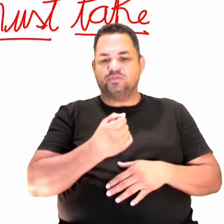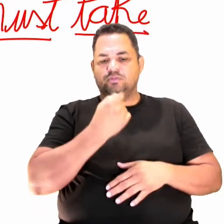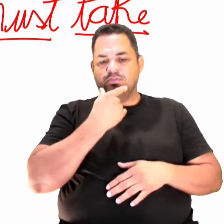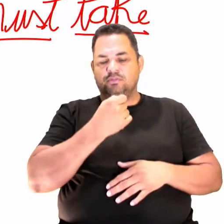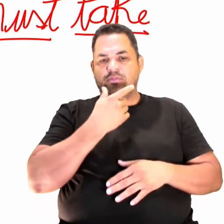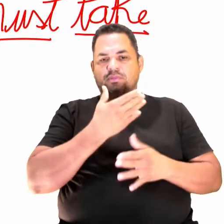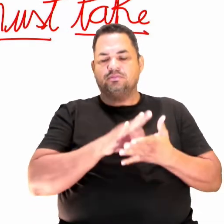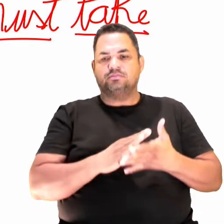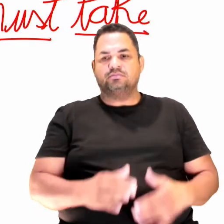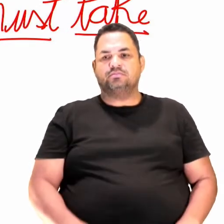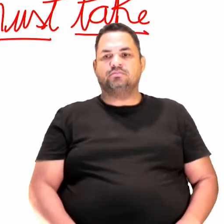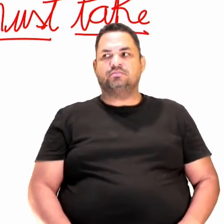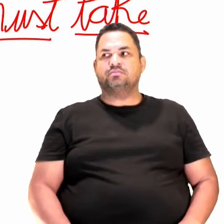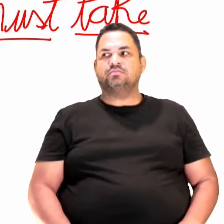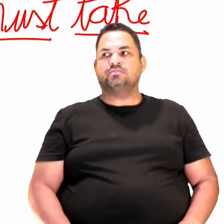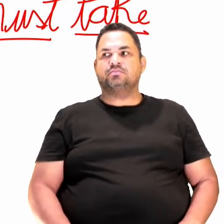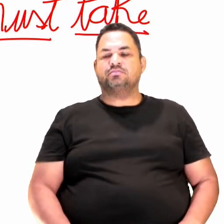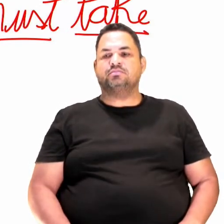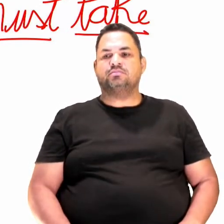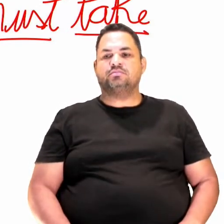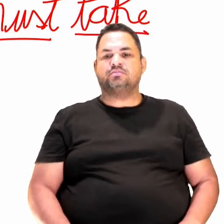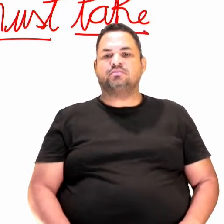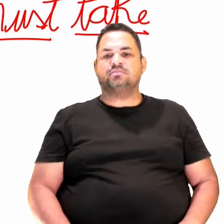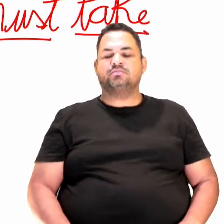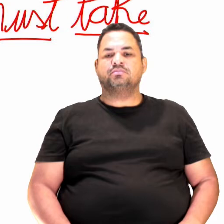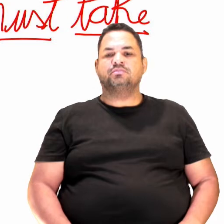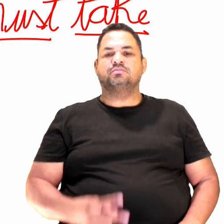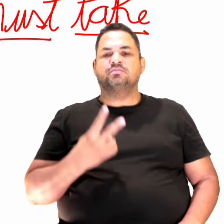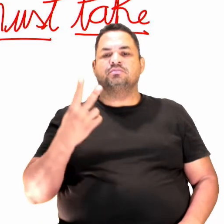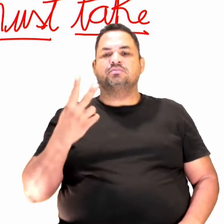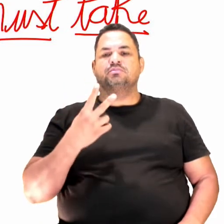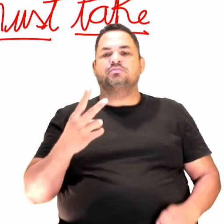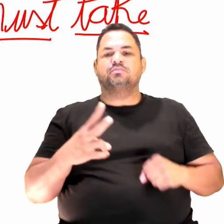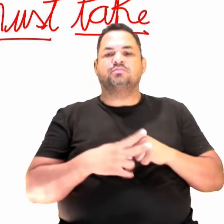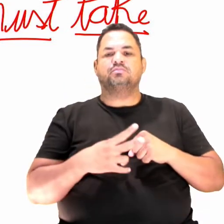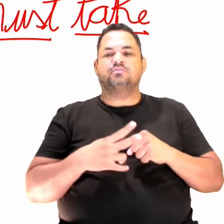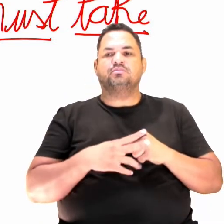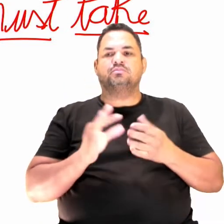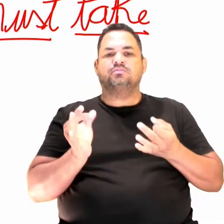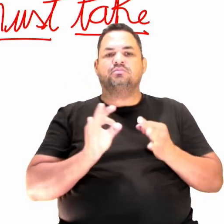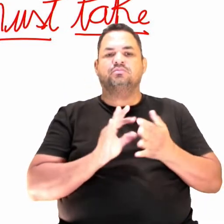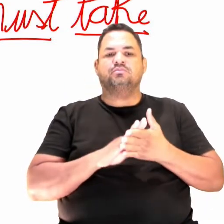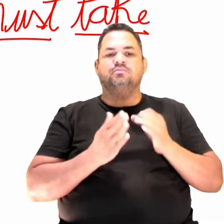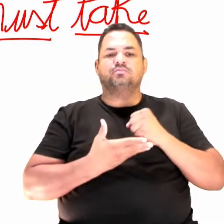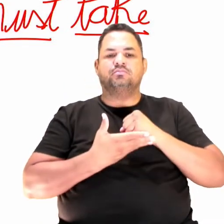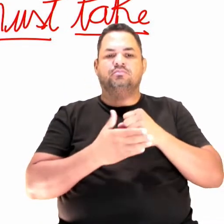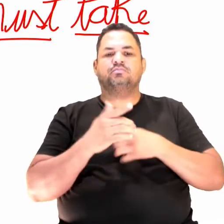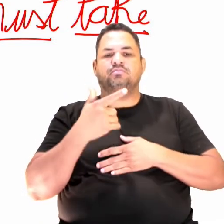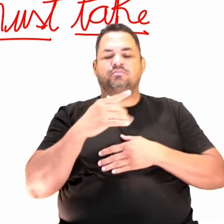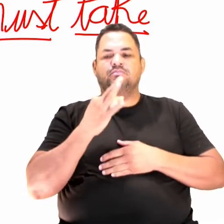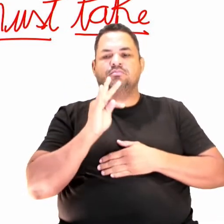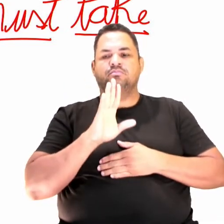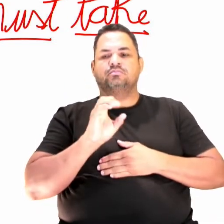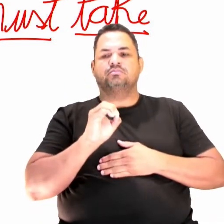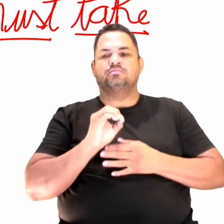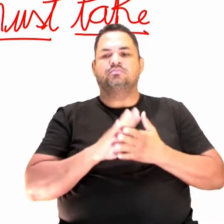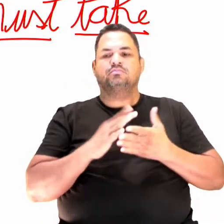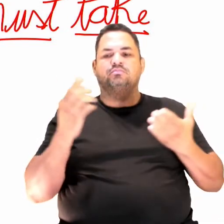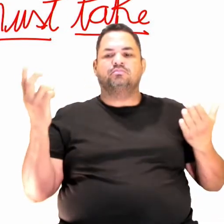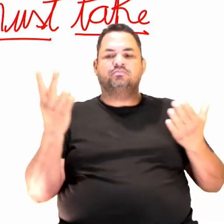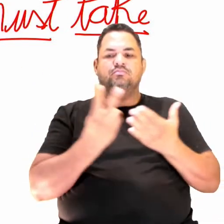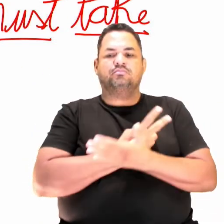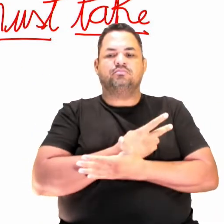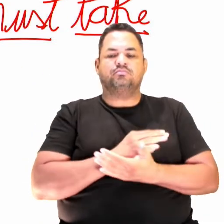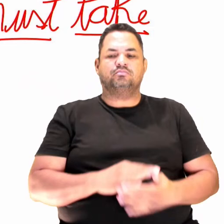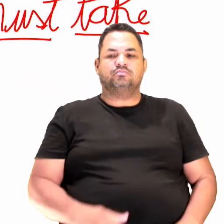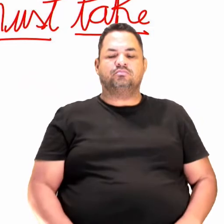suplementos. Must take. O segundo verbo, ele não vem conjugado, ele vem na sua forma base, sem a presença do to. Isso acontece também